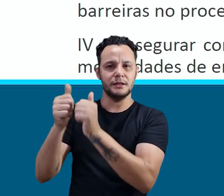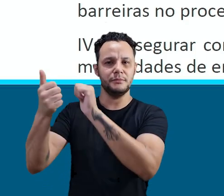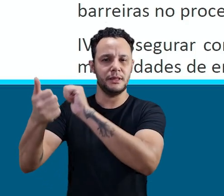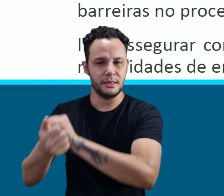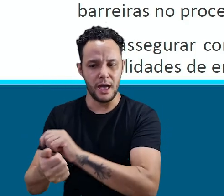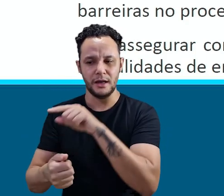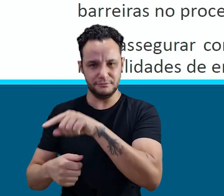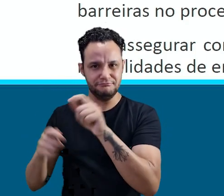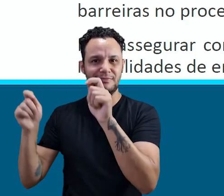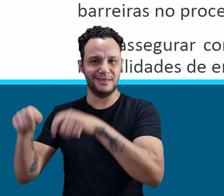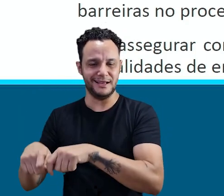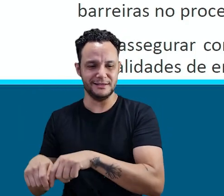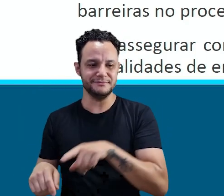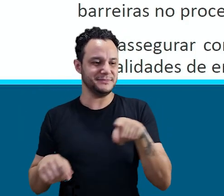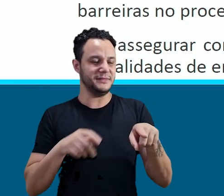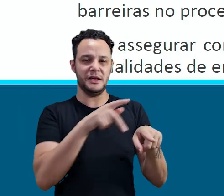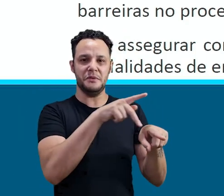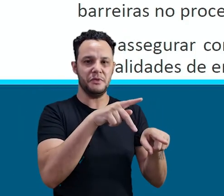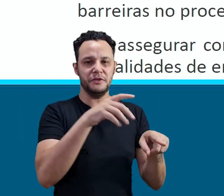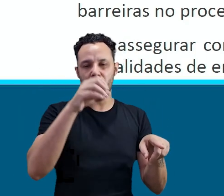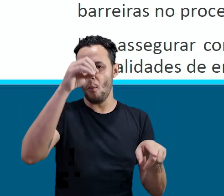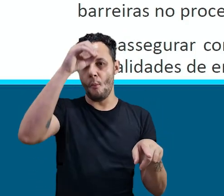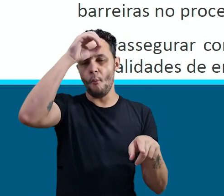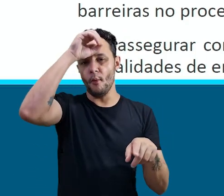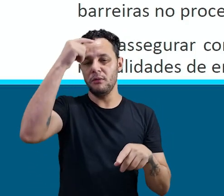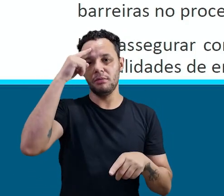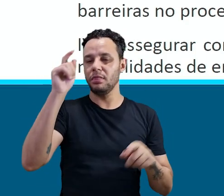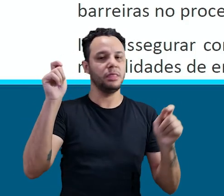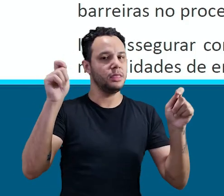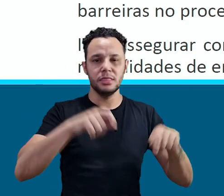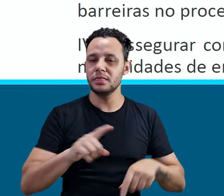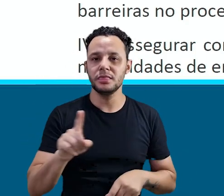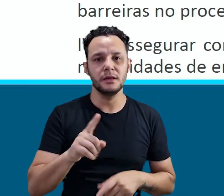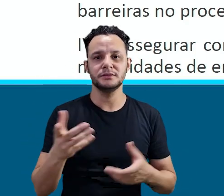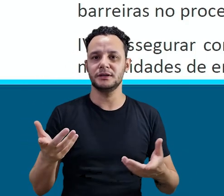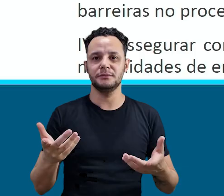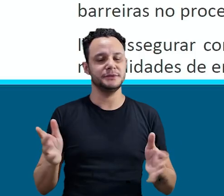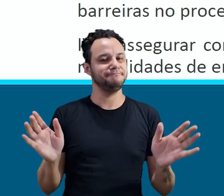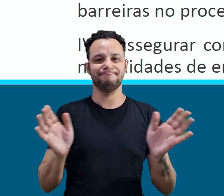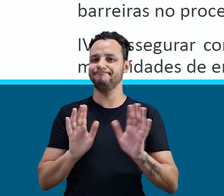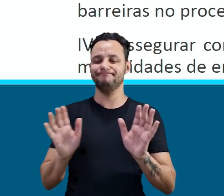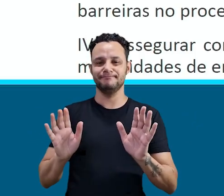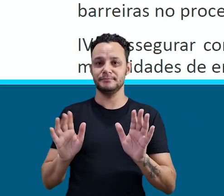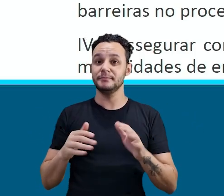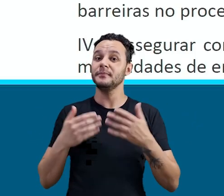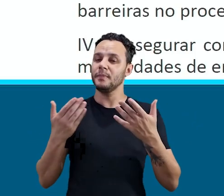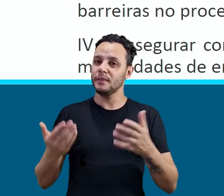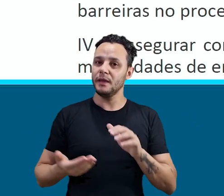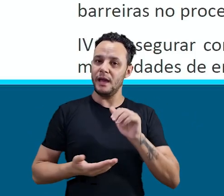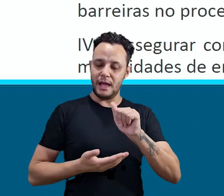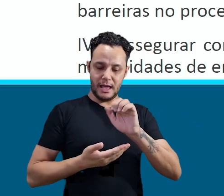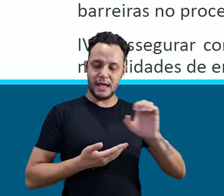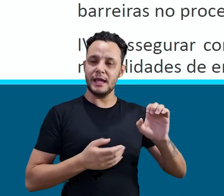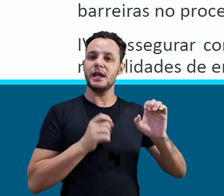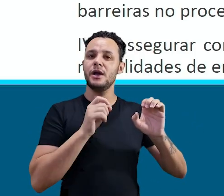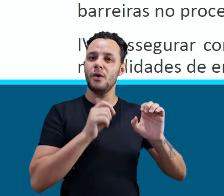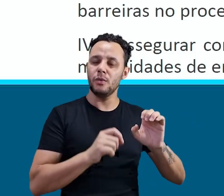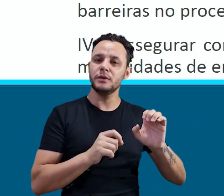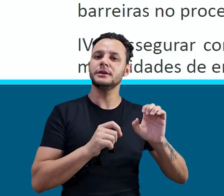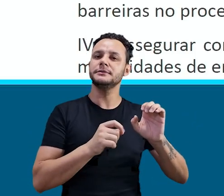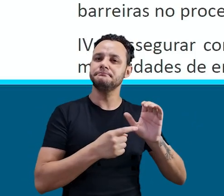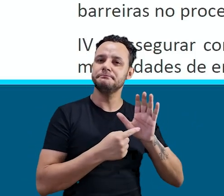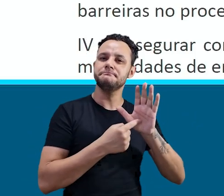adaptada para um estudante, mas o outro professor não faz, ou não sabe como fazer, ou não consegue lidar com aquele estudante. Então, o AE é